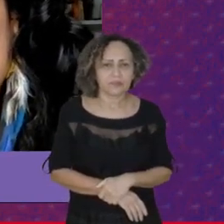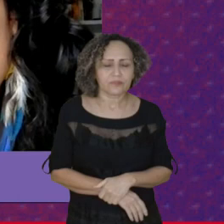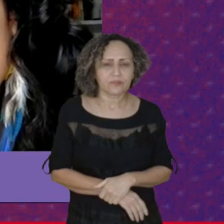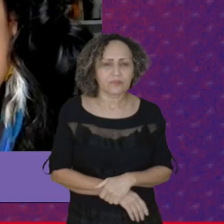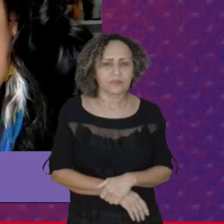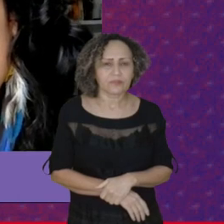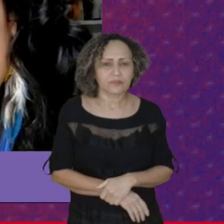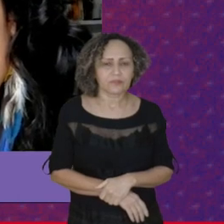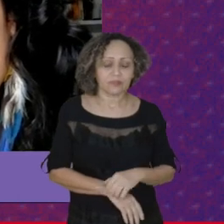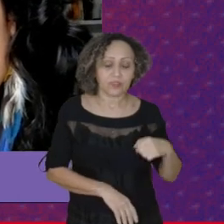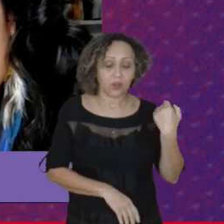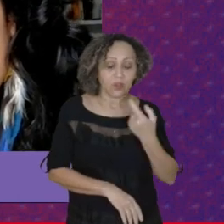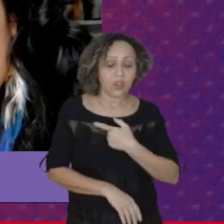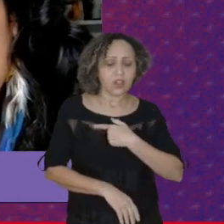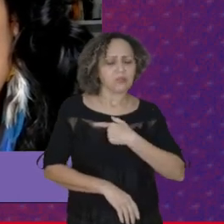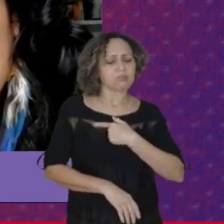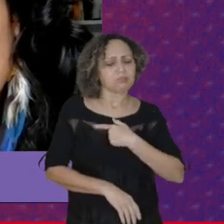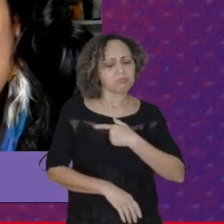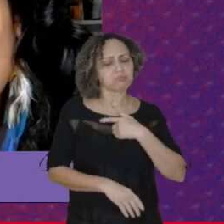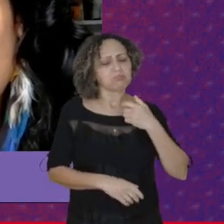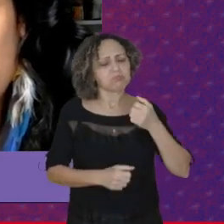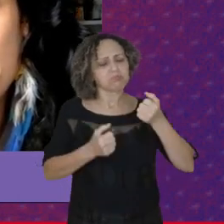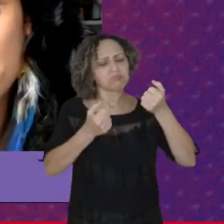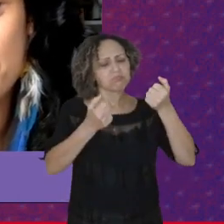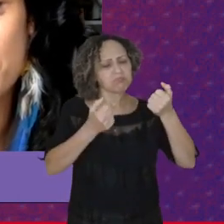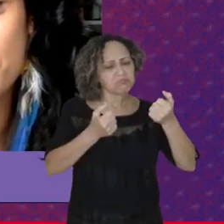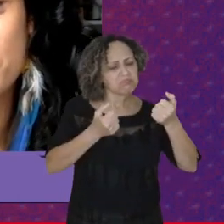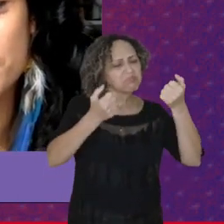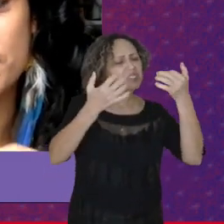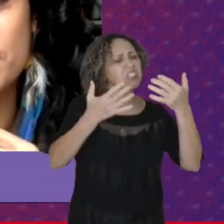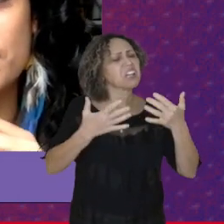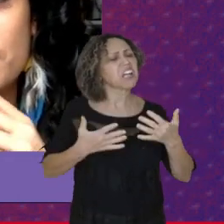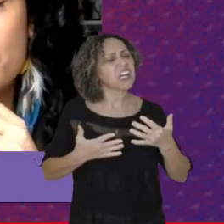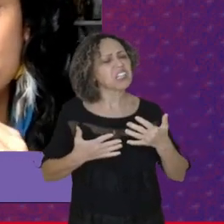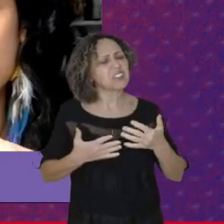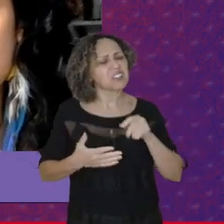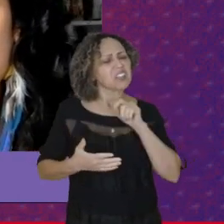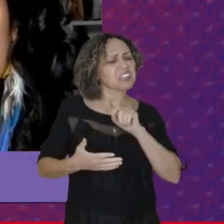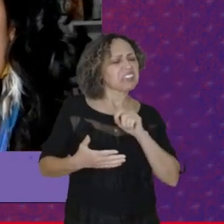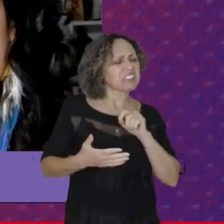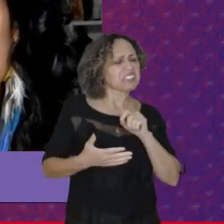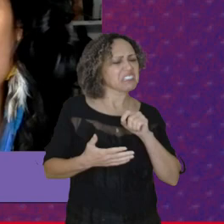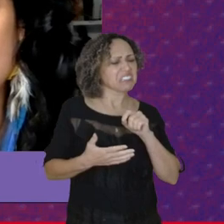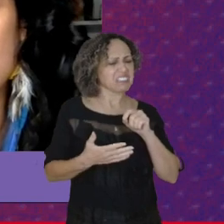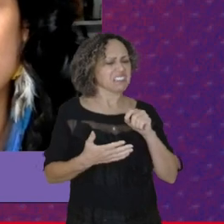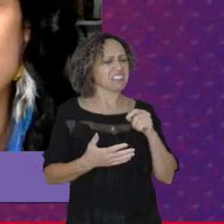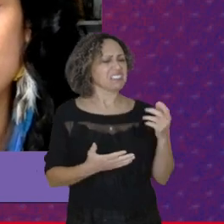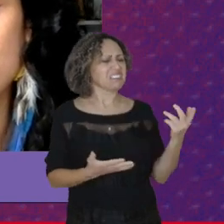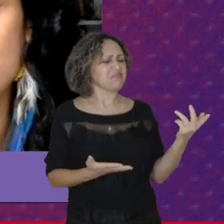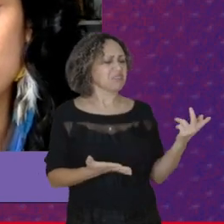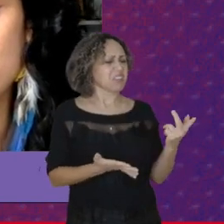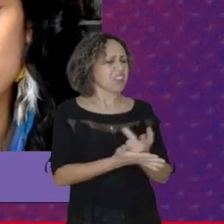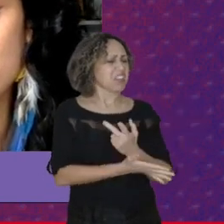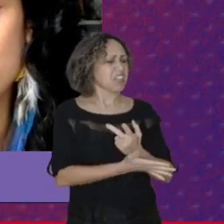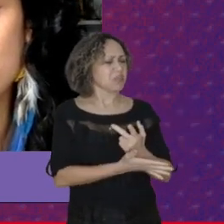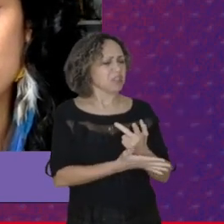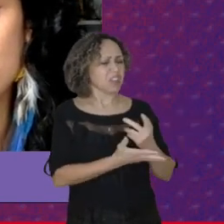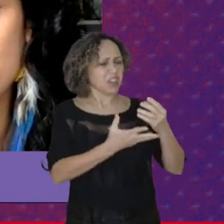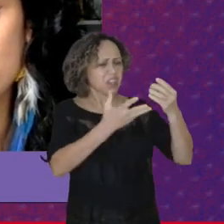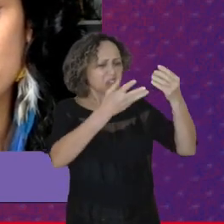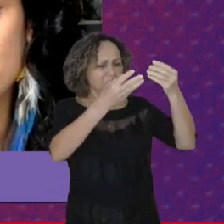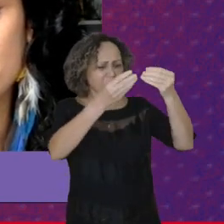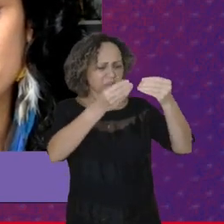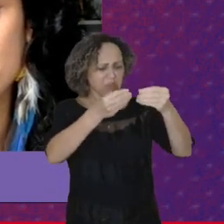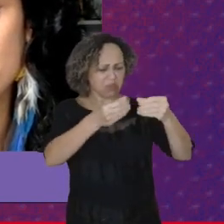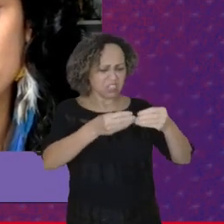Quando a gente está falando, né, desse processo de desconstrução, a gente precisa também analisá-lo, né?